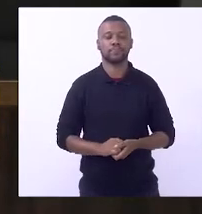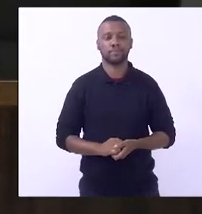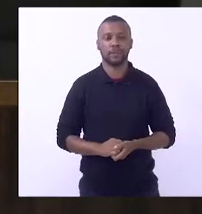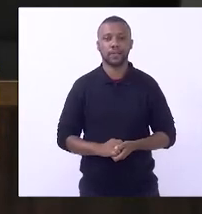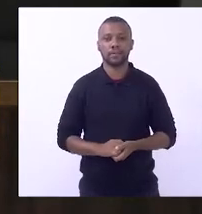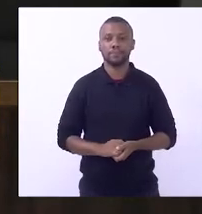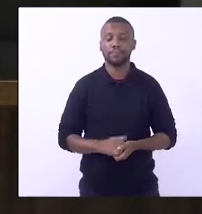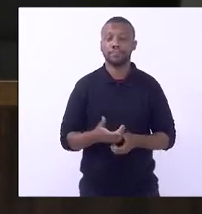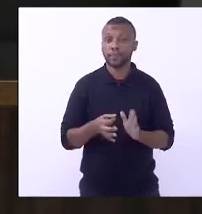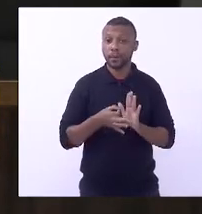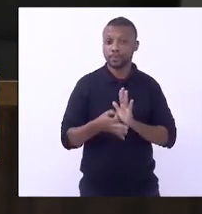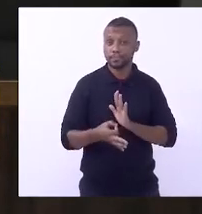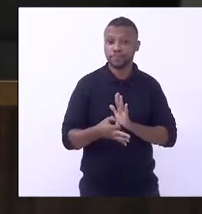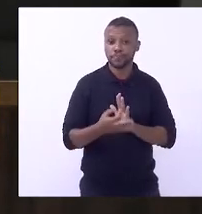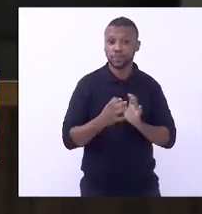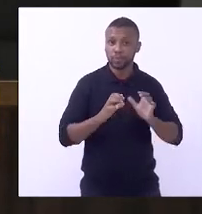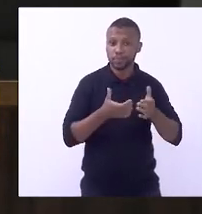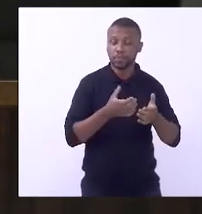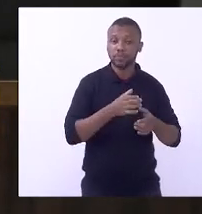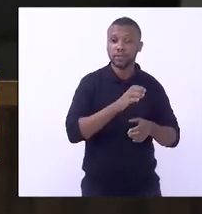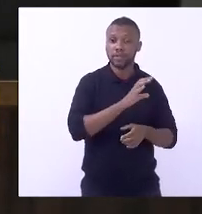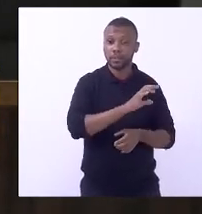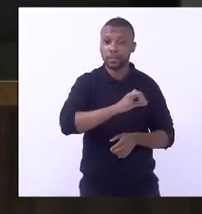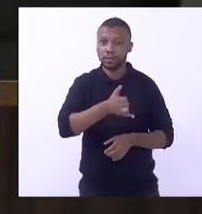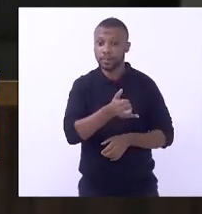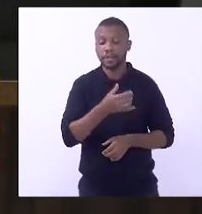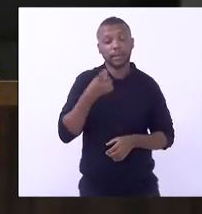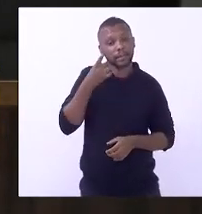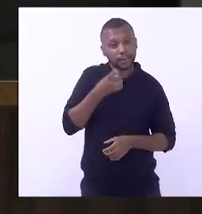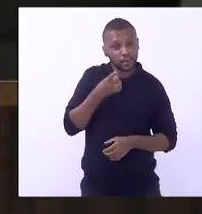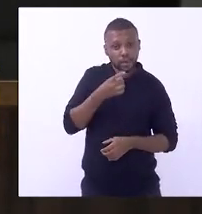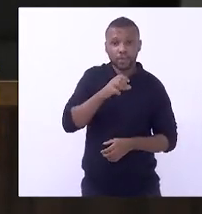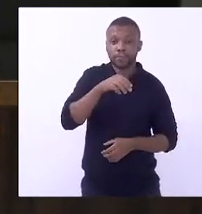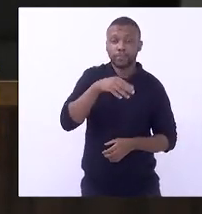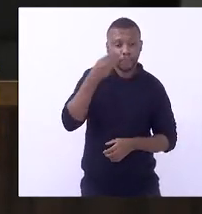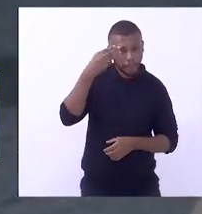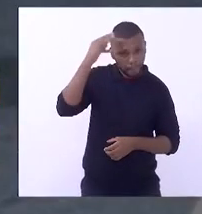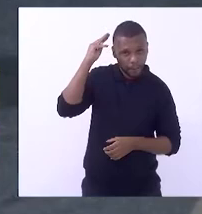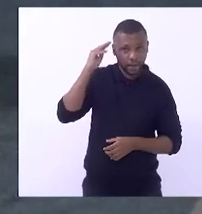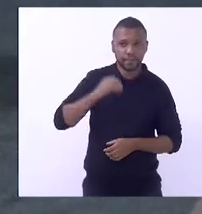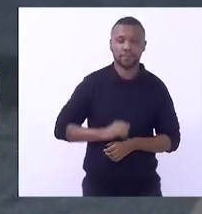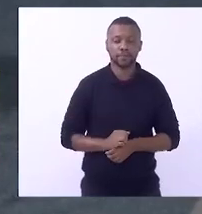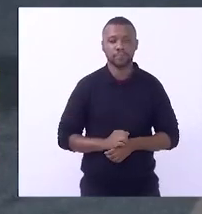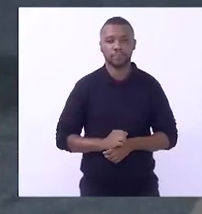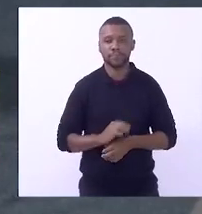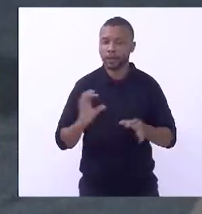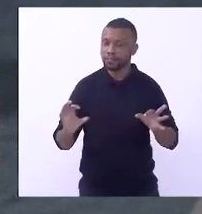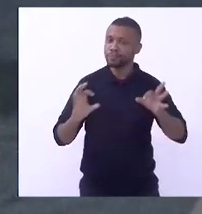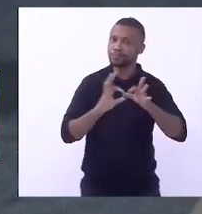Permitir parecer pela Comissão de Constituição e Justiça, deputado Márcio Pacheco. Parecer pela constitucionalidade.